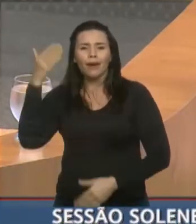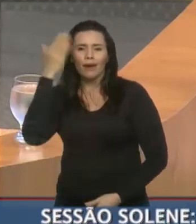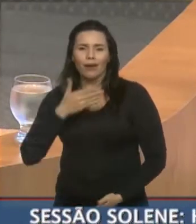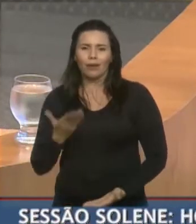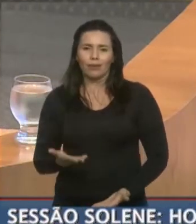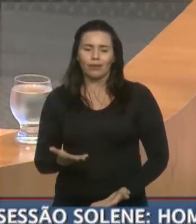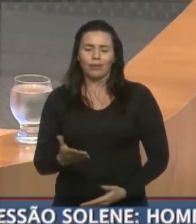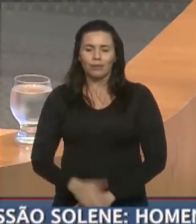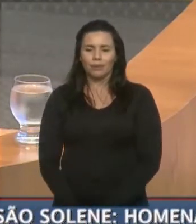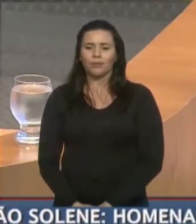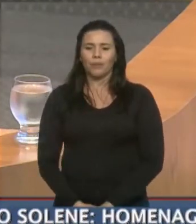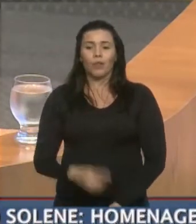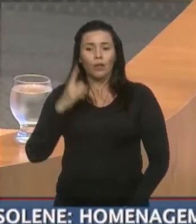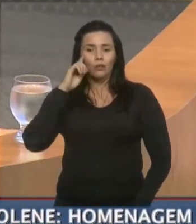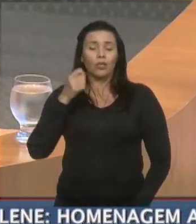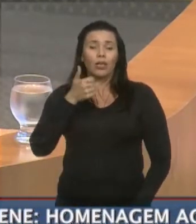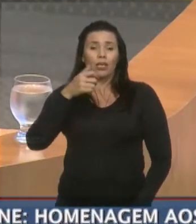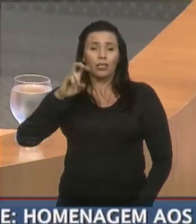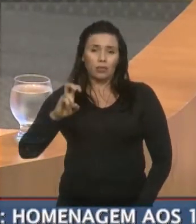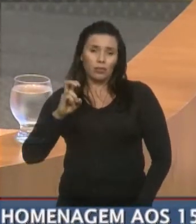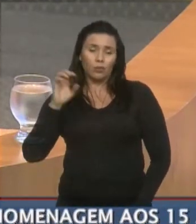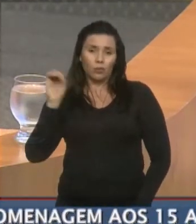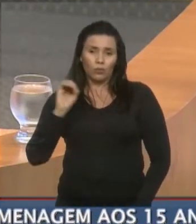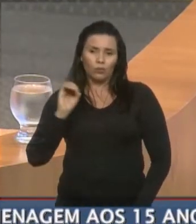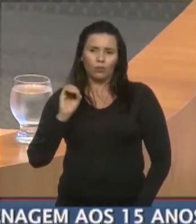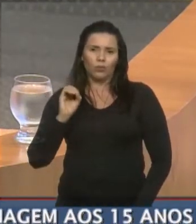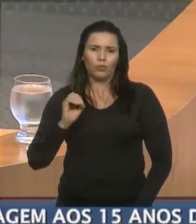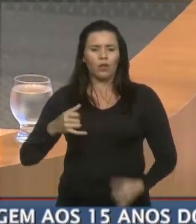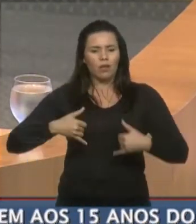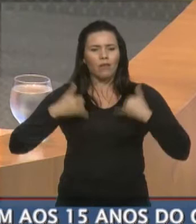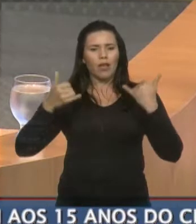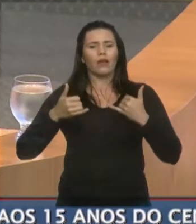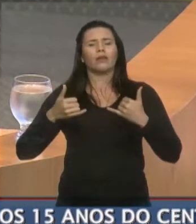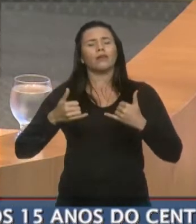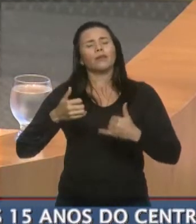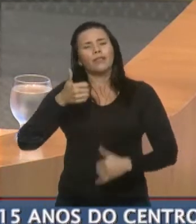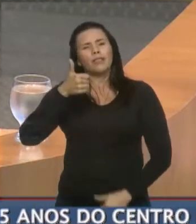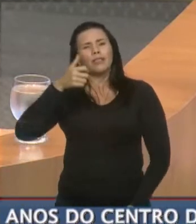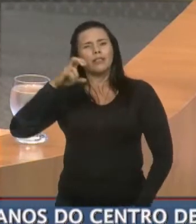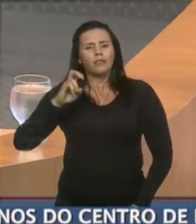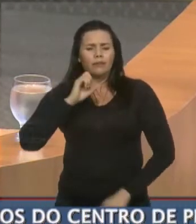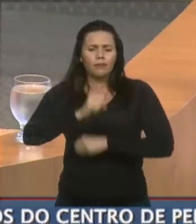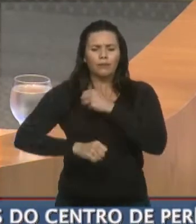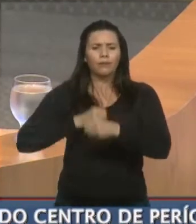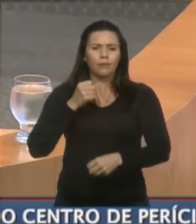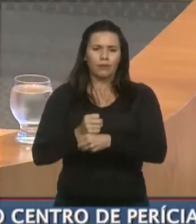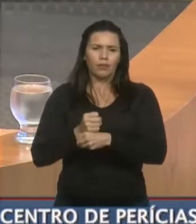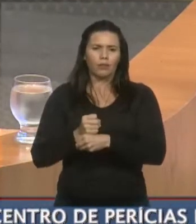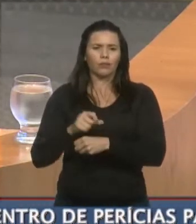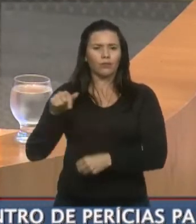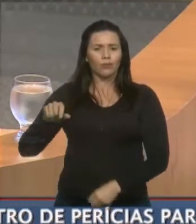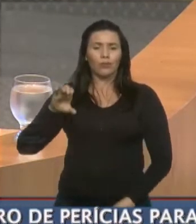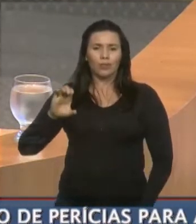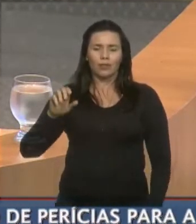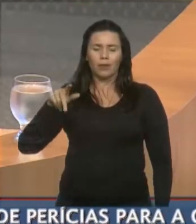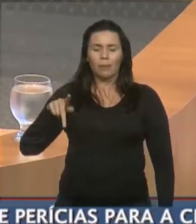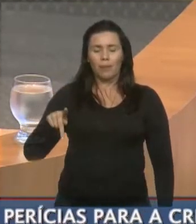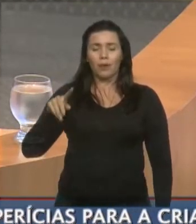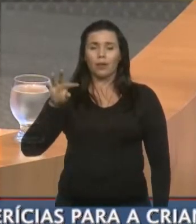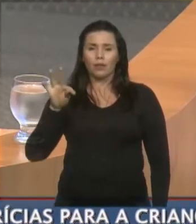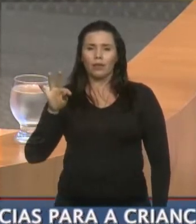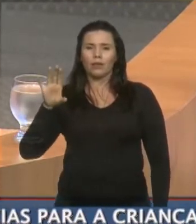de outubro completará 15 anos de existência, ele próprio um adolescente, em busca constante